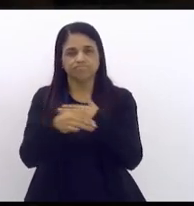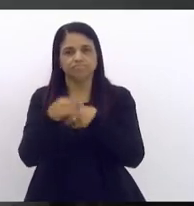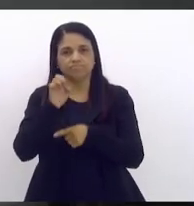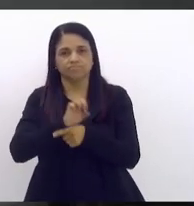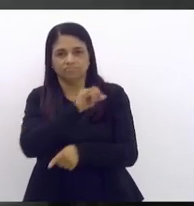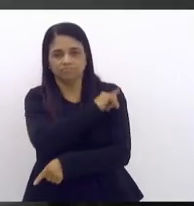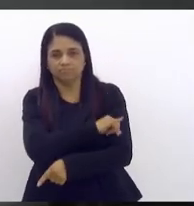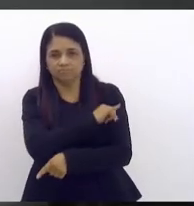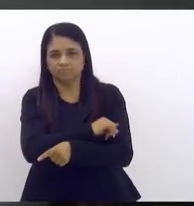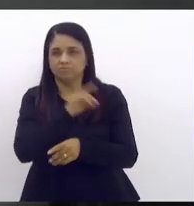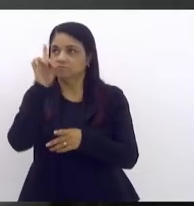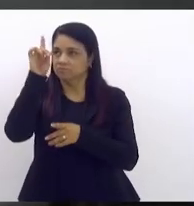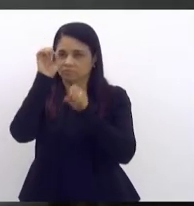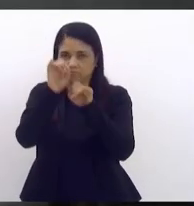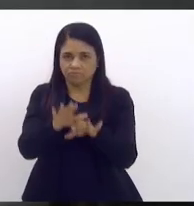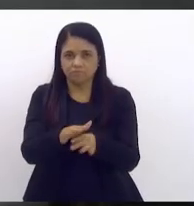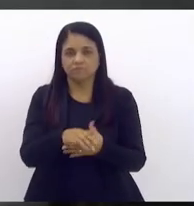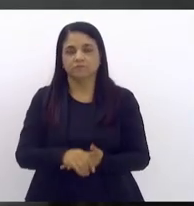Deus.